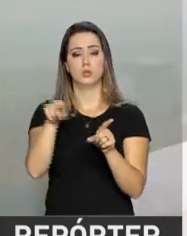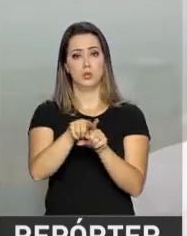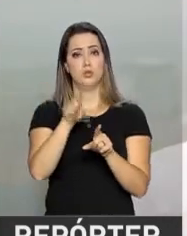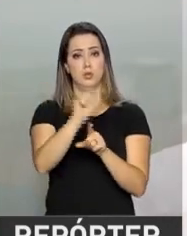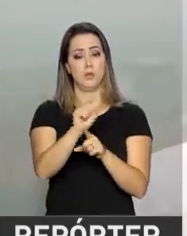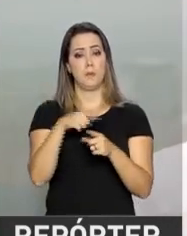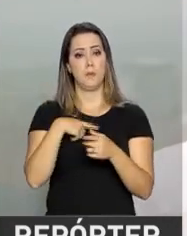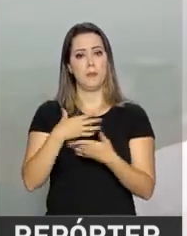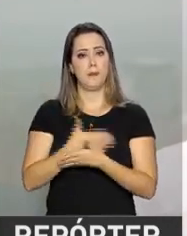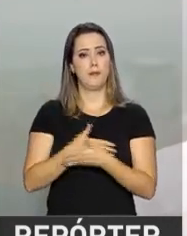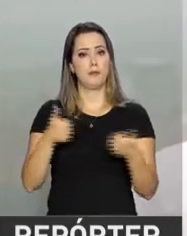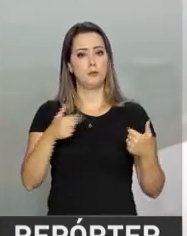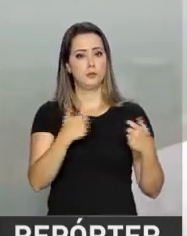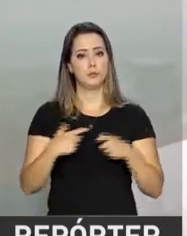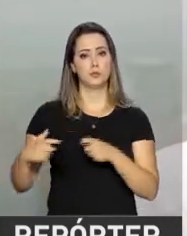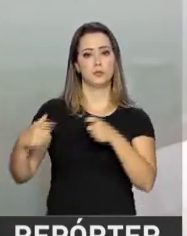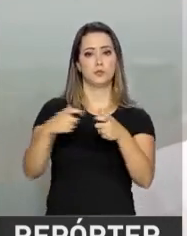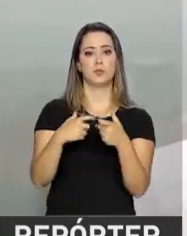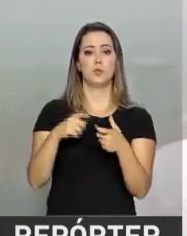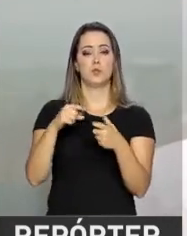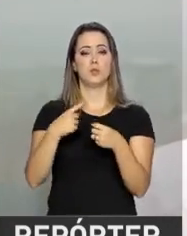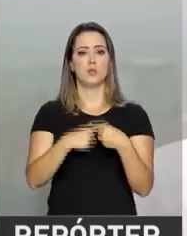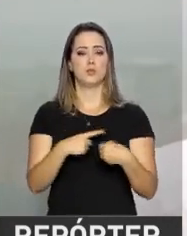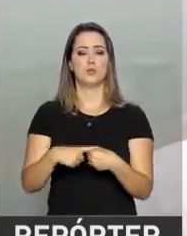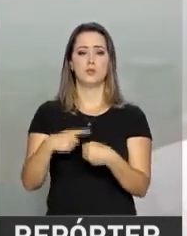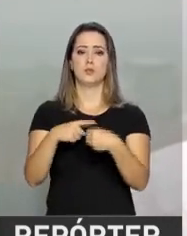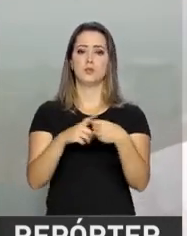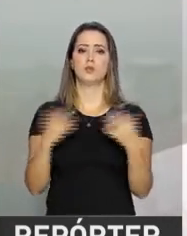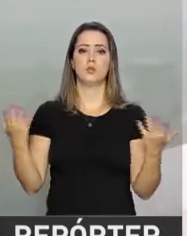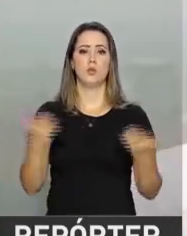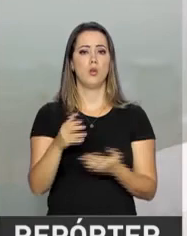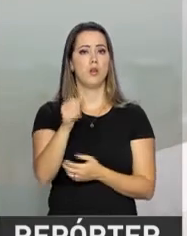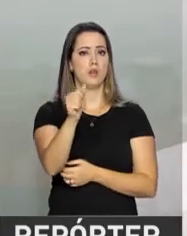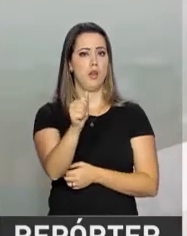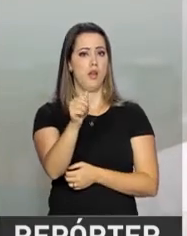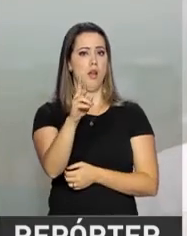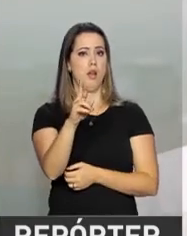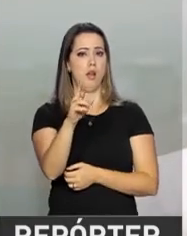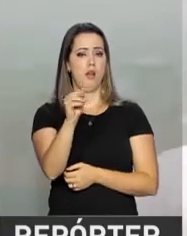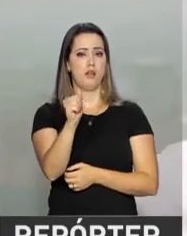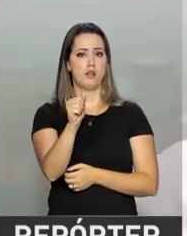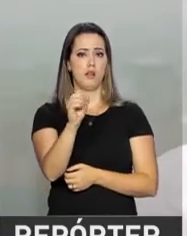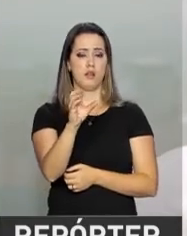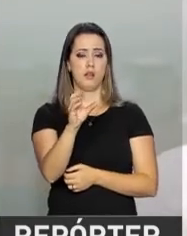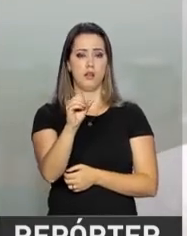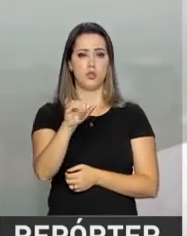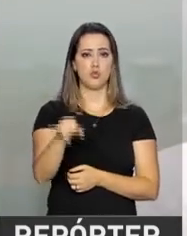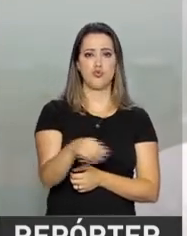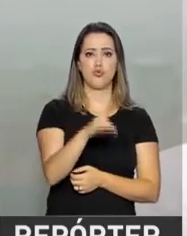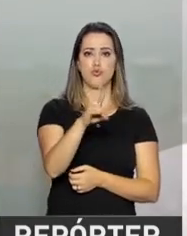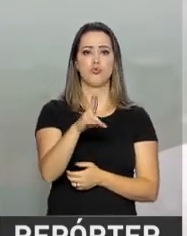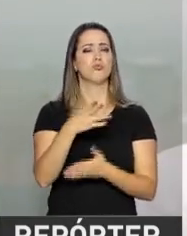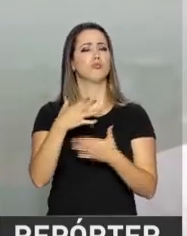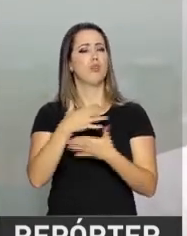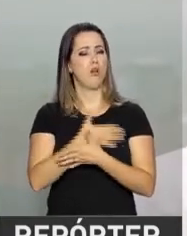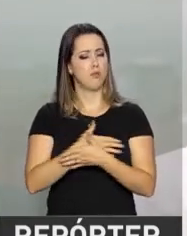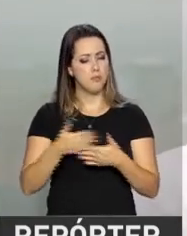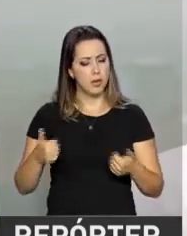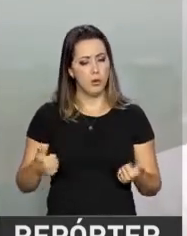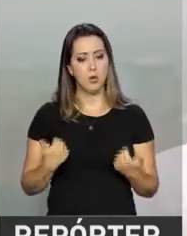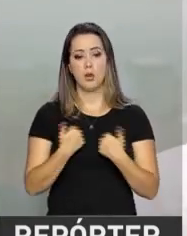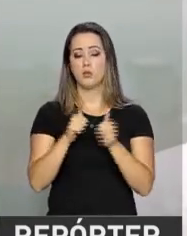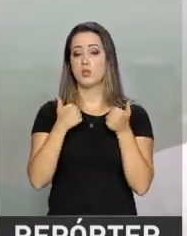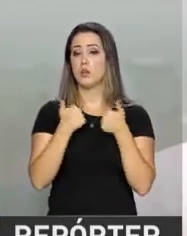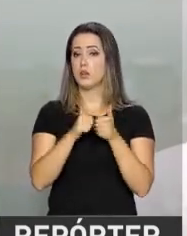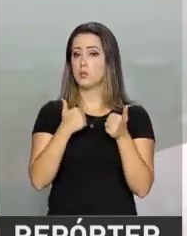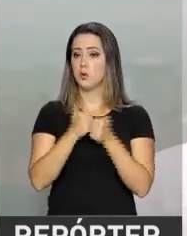pavimentações urbanas de várias regiões da cidade. Enfim, a cidade de Aracaju terá uma obra de ampla mobilidade urbana com apoio